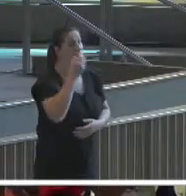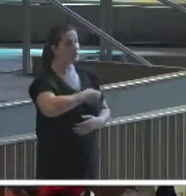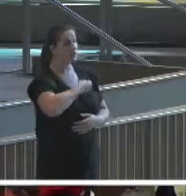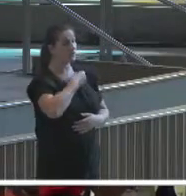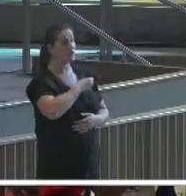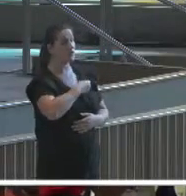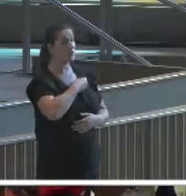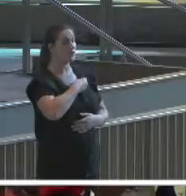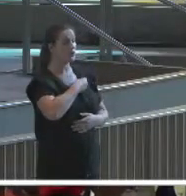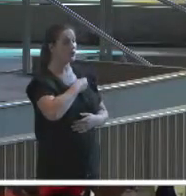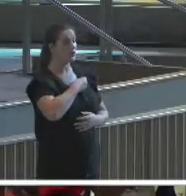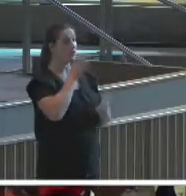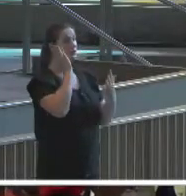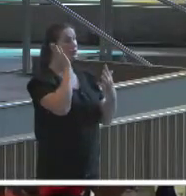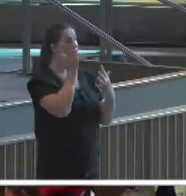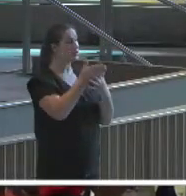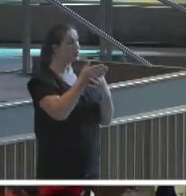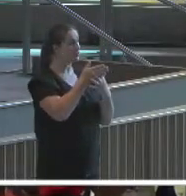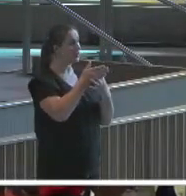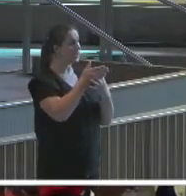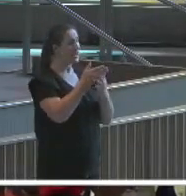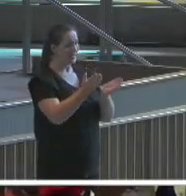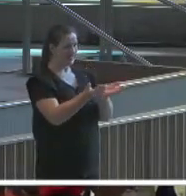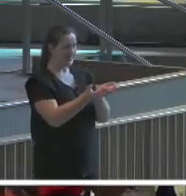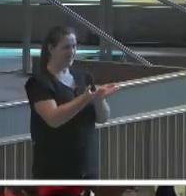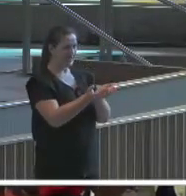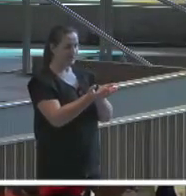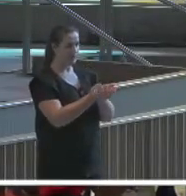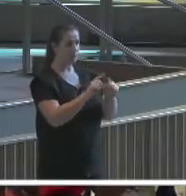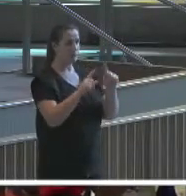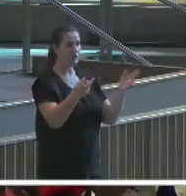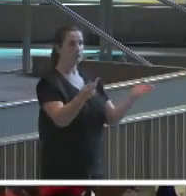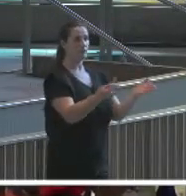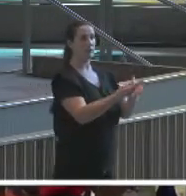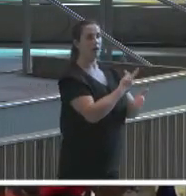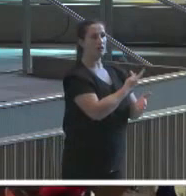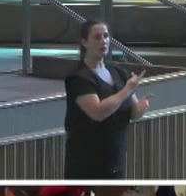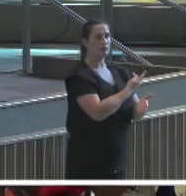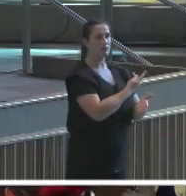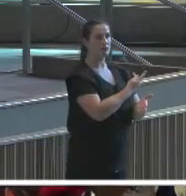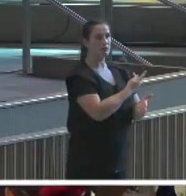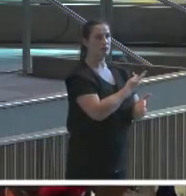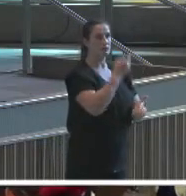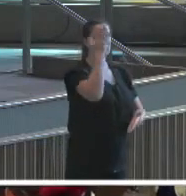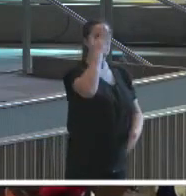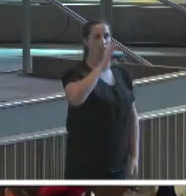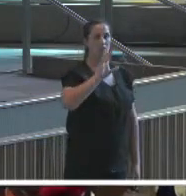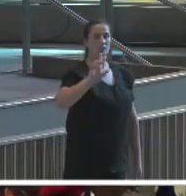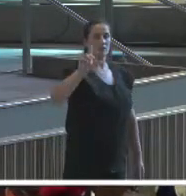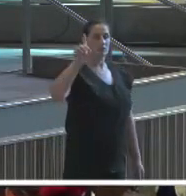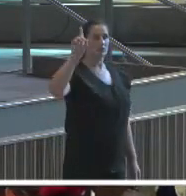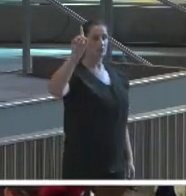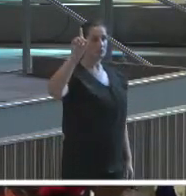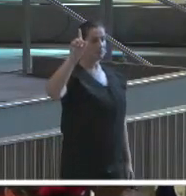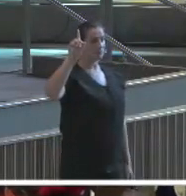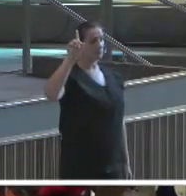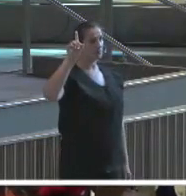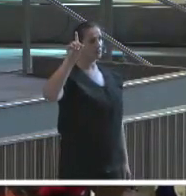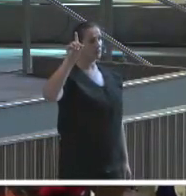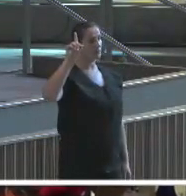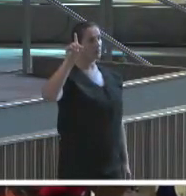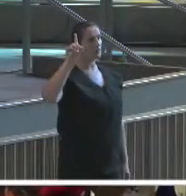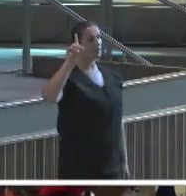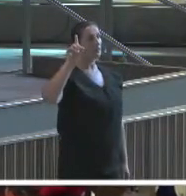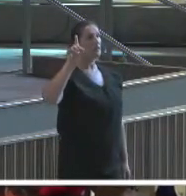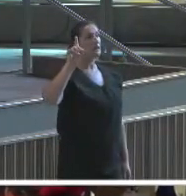dizendo-se cristão, mas vivendo uma vida errada na presença de Deus. E ainda que tenha uma série